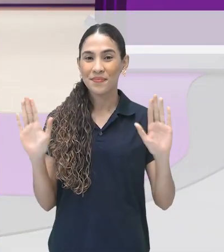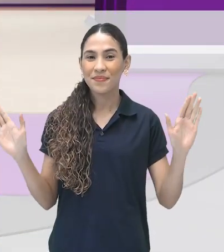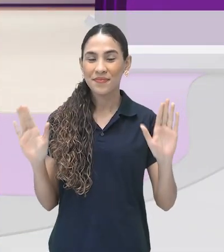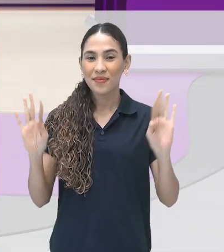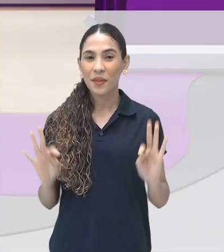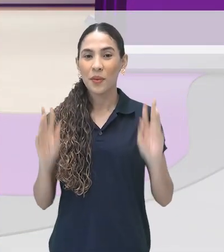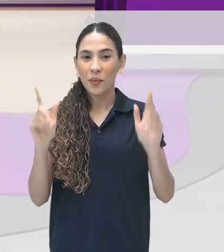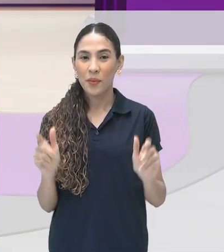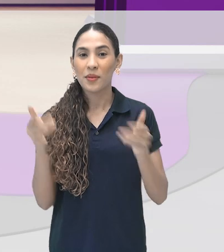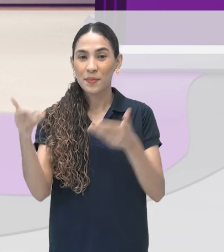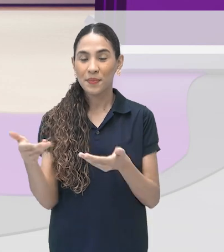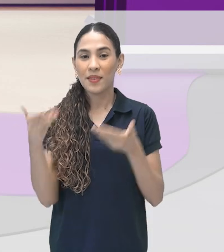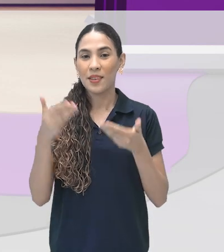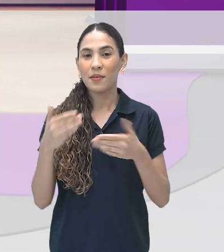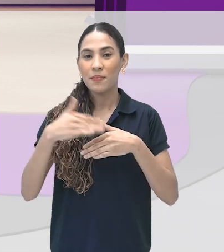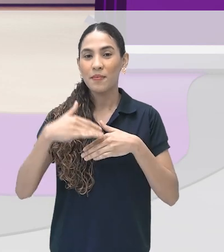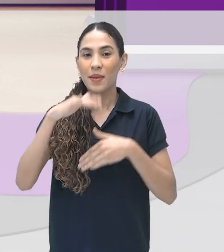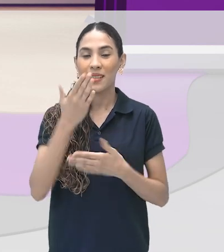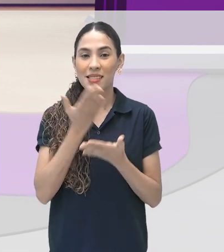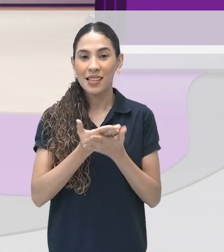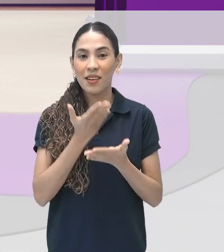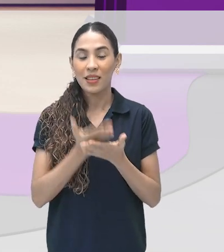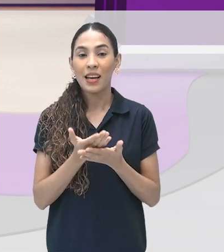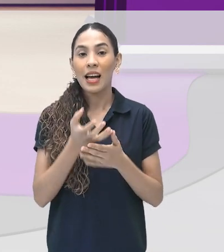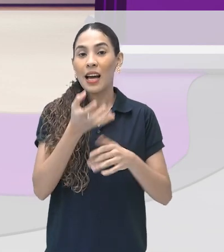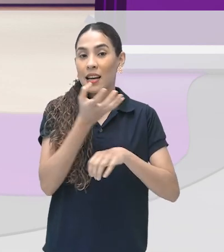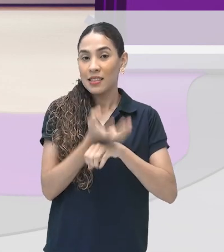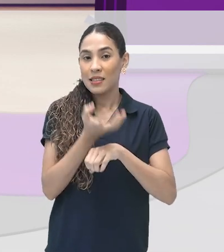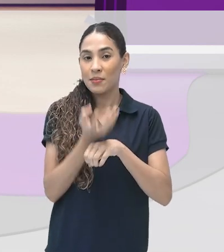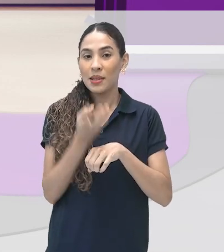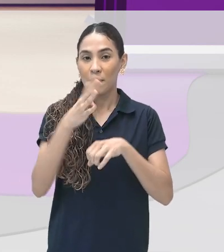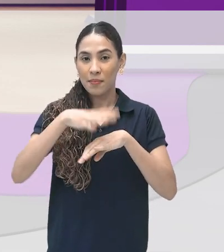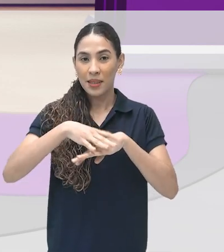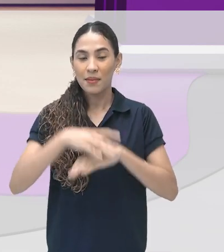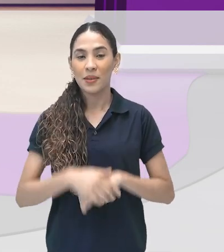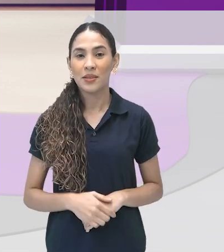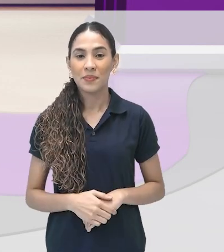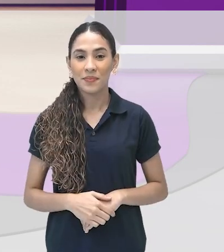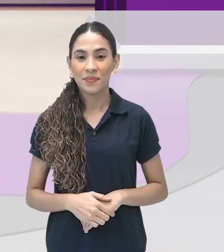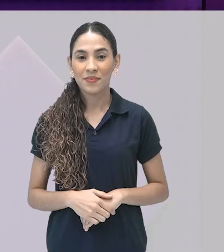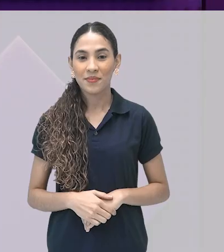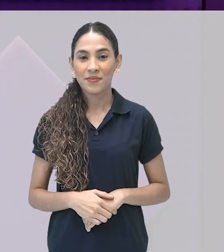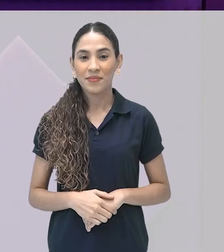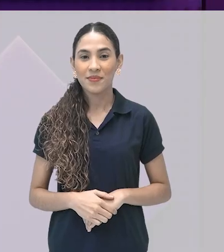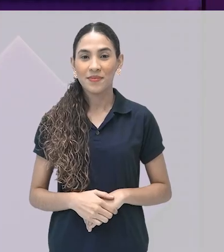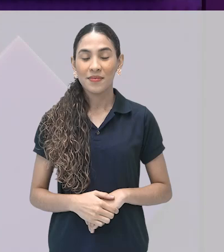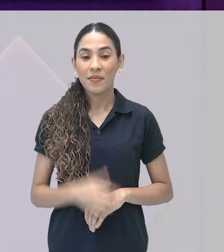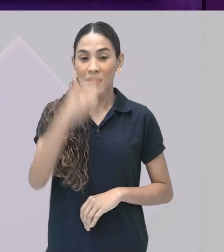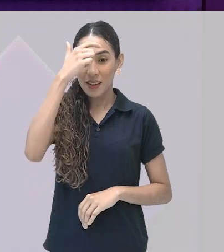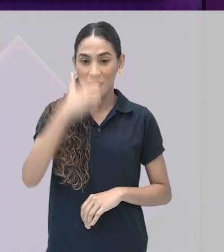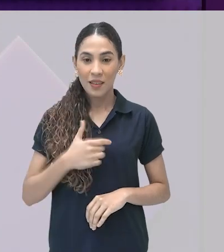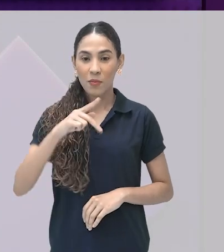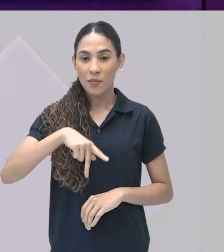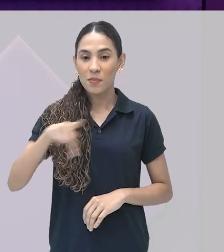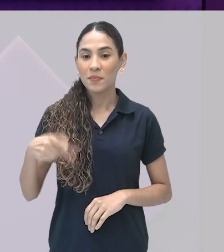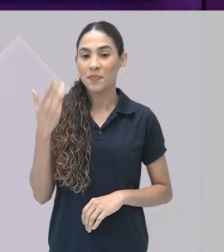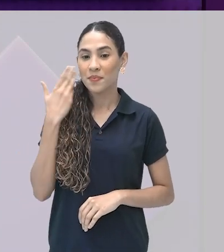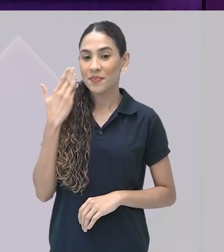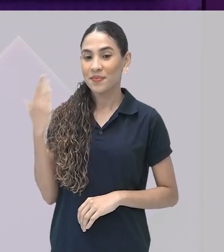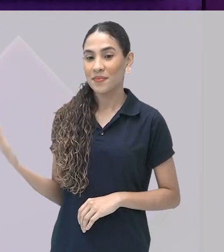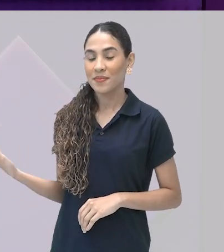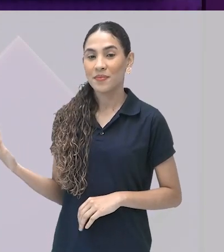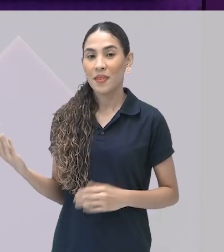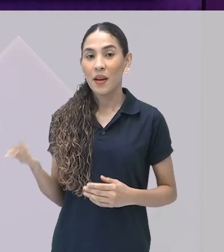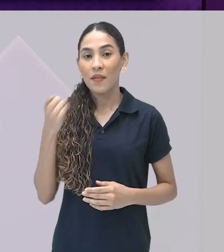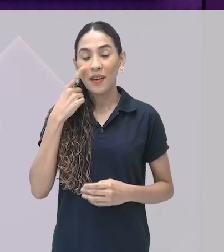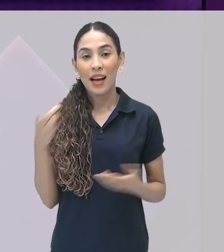Olá a todos, sejam bem-vindos a mais uma aula do componente de matemática. Eu sou a professora Deísa